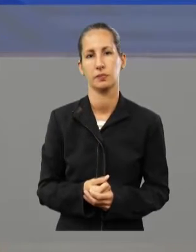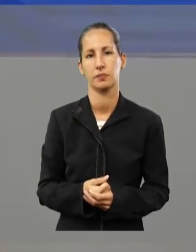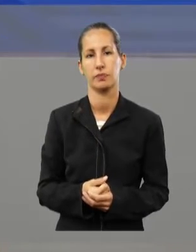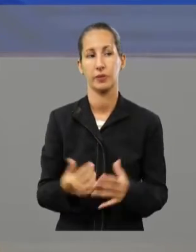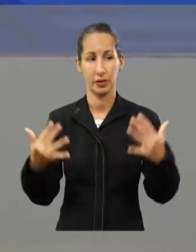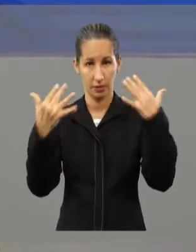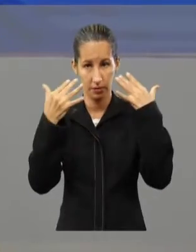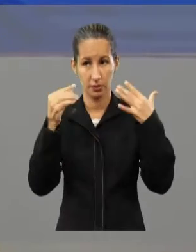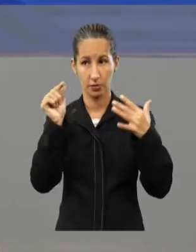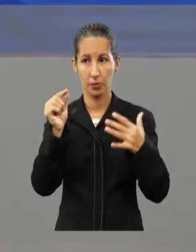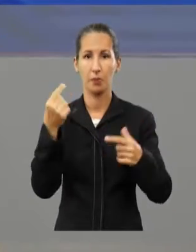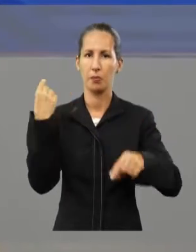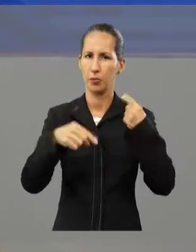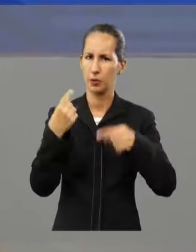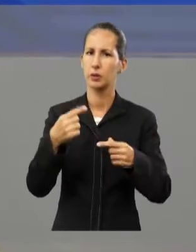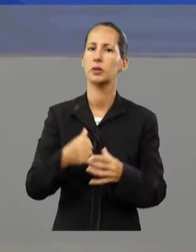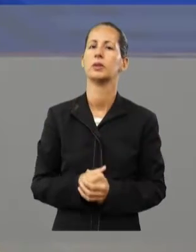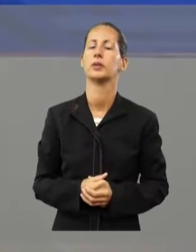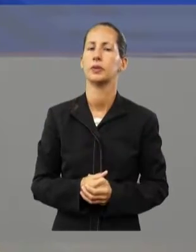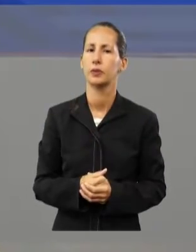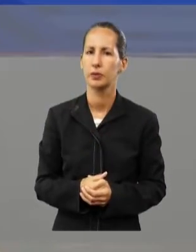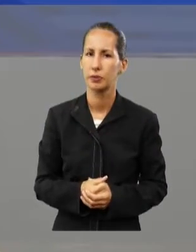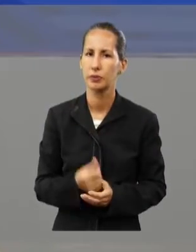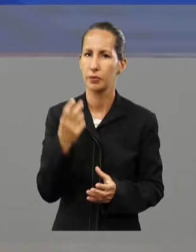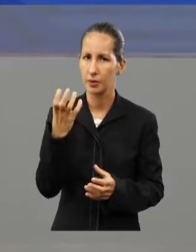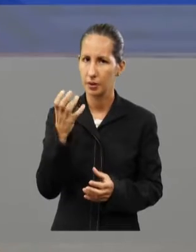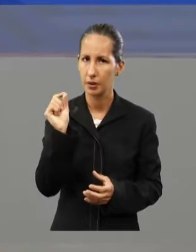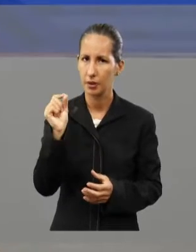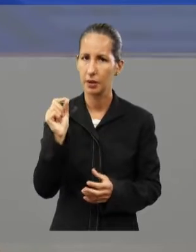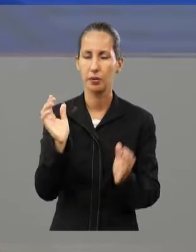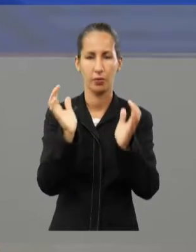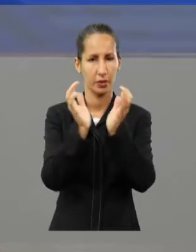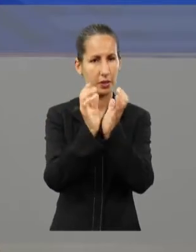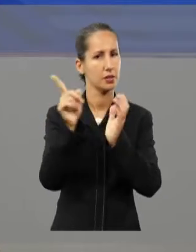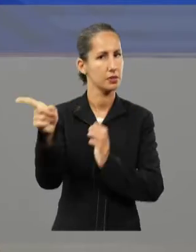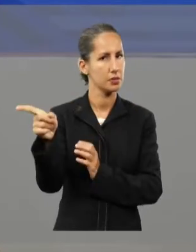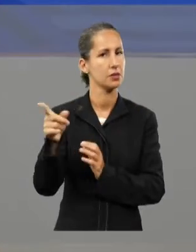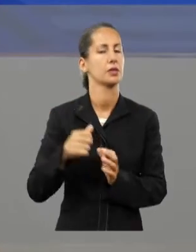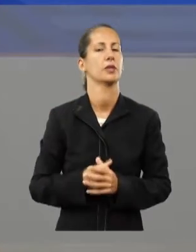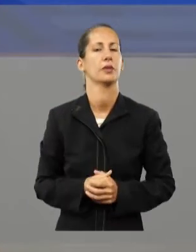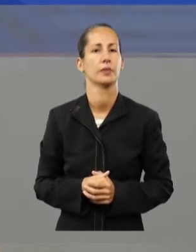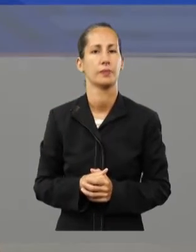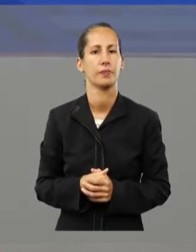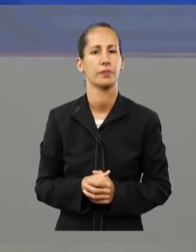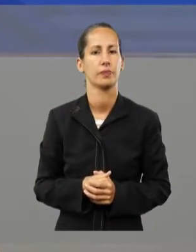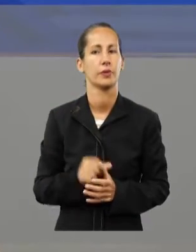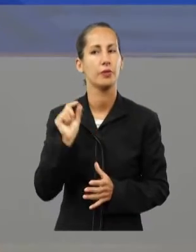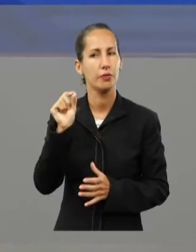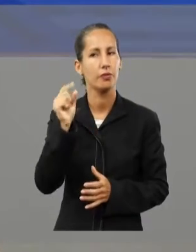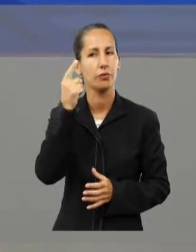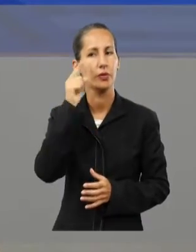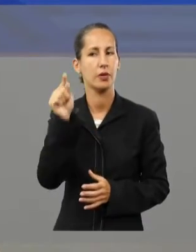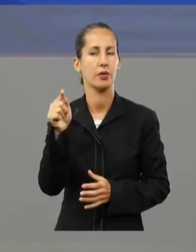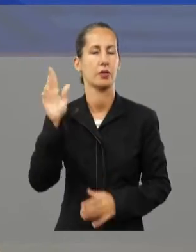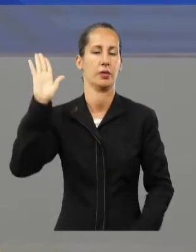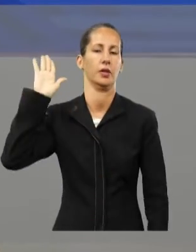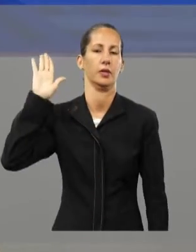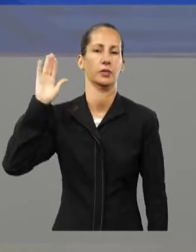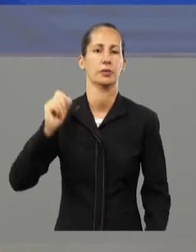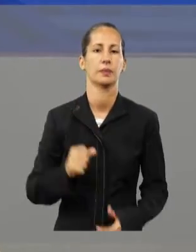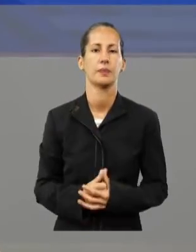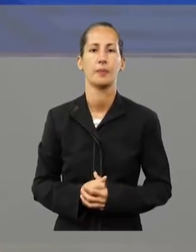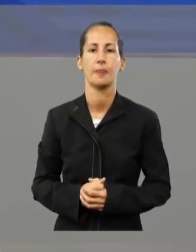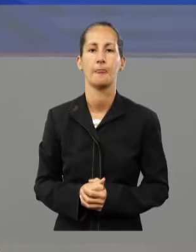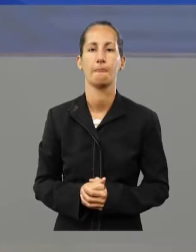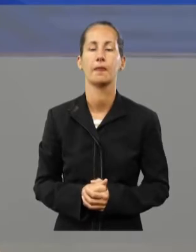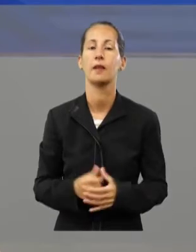Atenção, quem quer ser político, dá uma vida, não? Você vai para uma coligação, vai levar gente para tu ver o seu candidato. Eu tenho essa